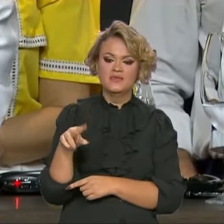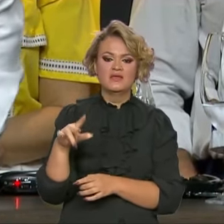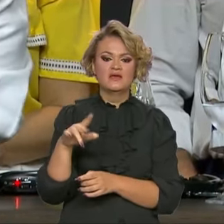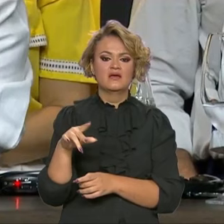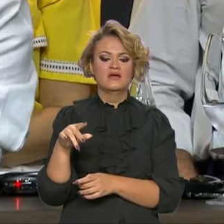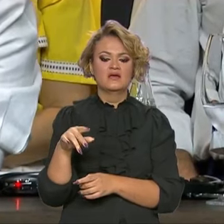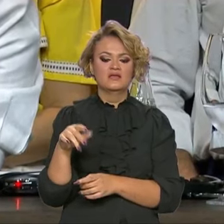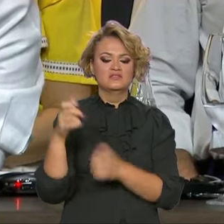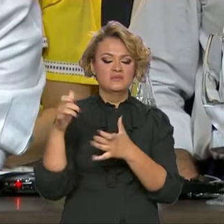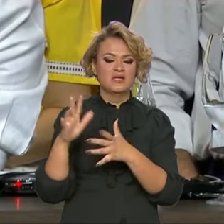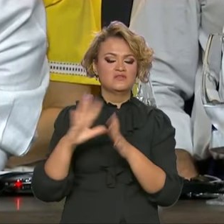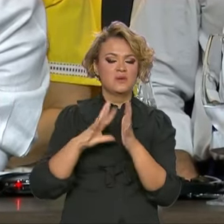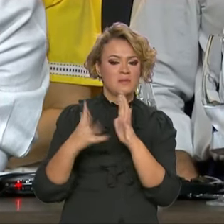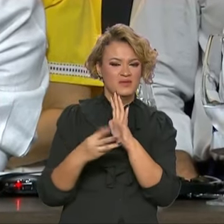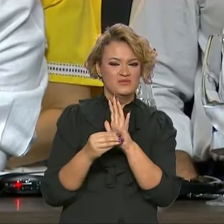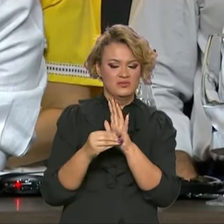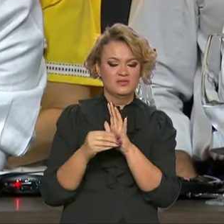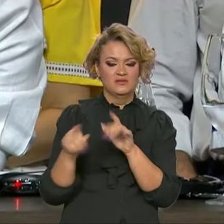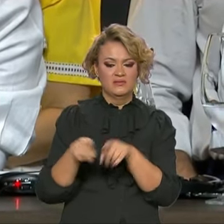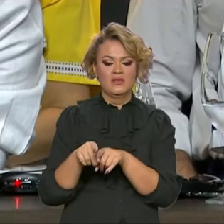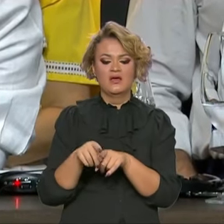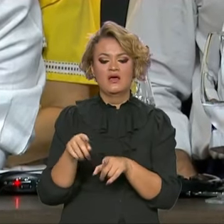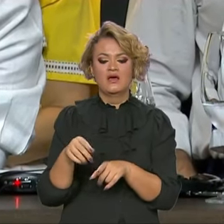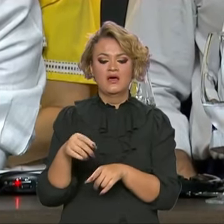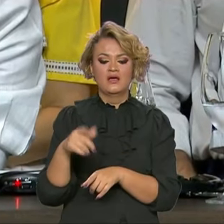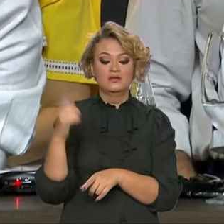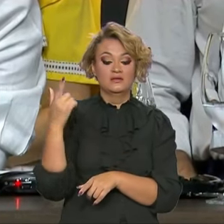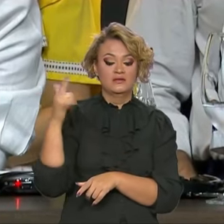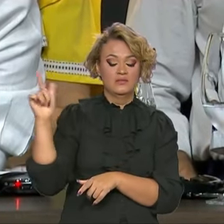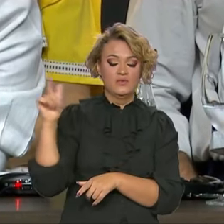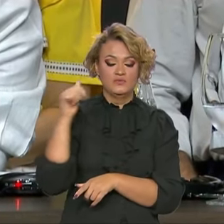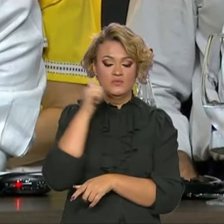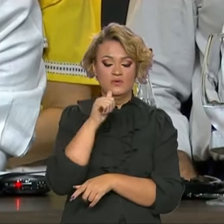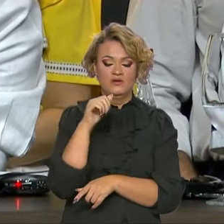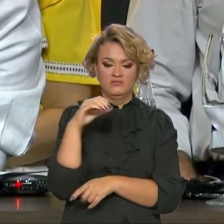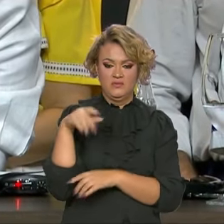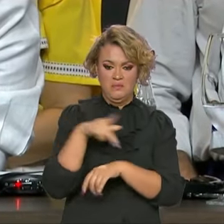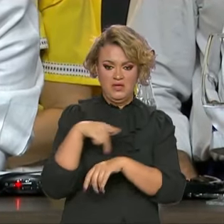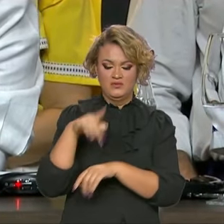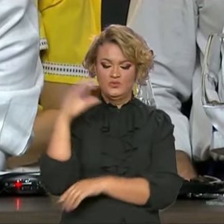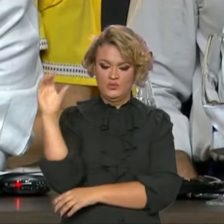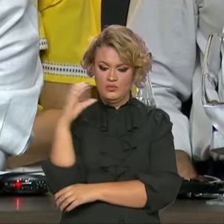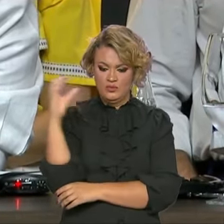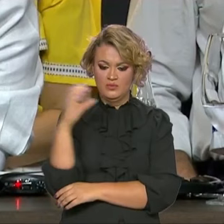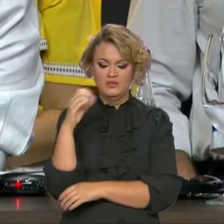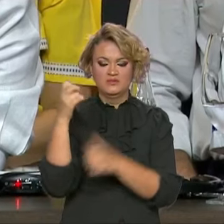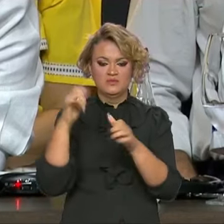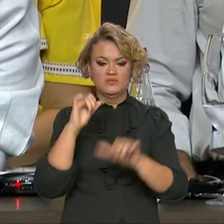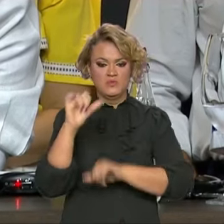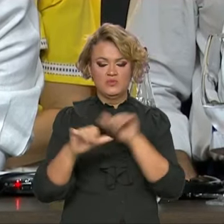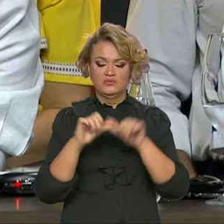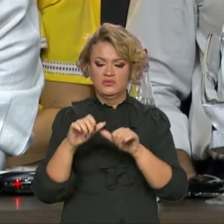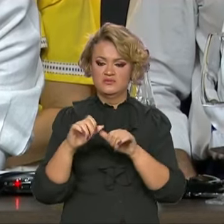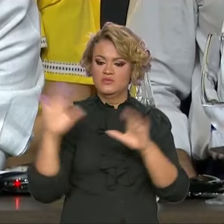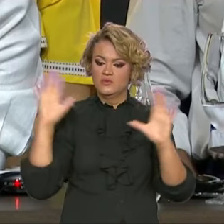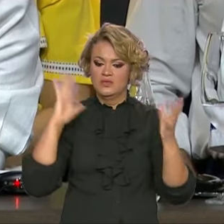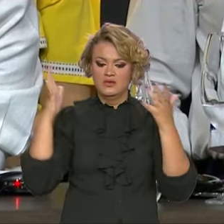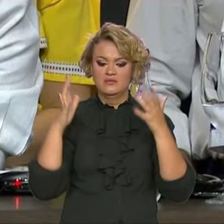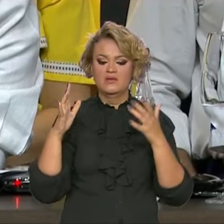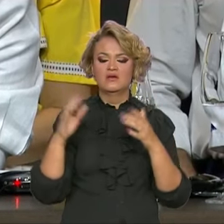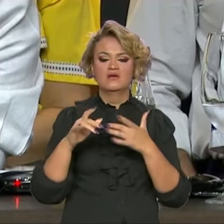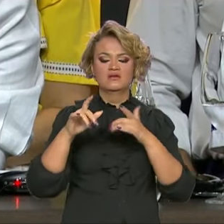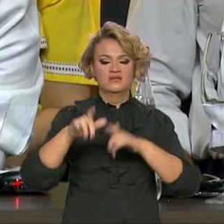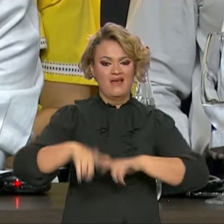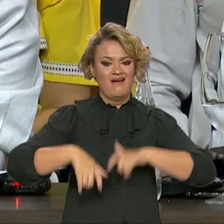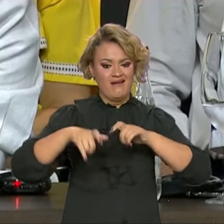Negras. A plenária 4, Ruth Consuelo Chaparro, Colômbia, mudança do clima, agroecologia e